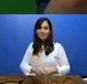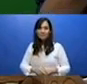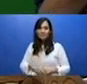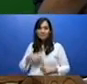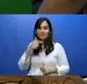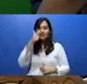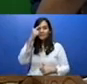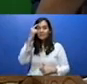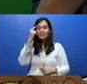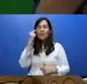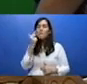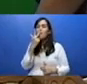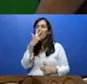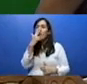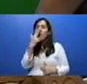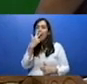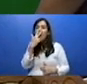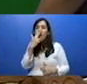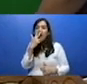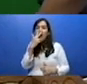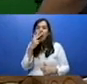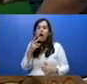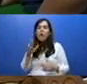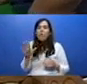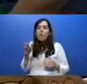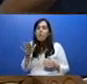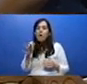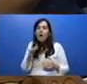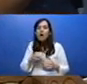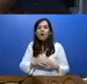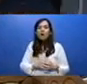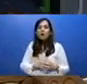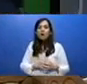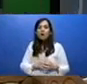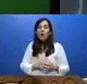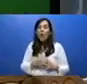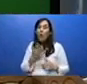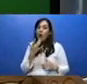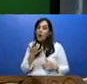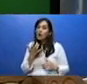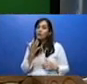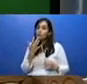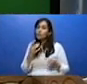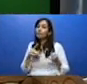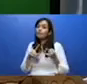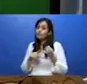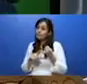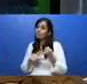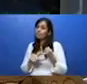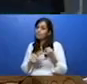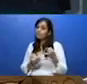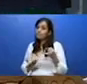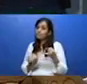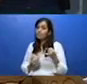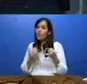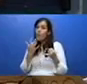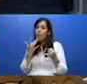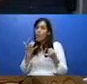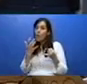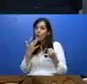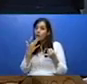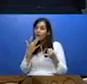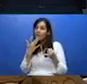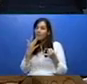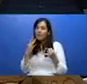Olha, as semelhanças, o que eles têm de parecidos? A coloração, ou seja, a cor, né,